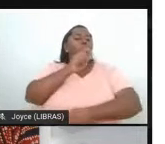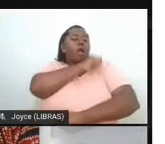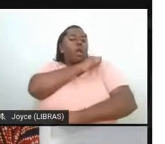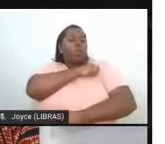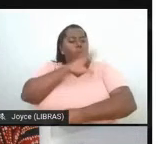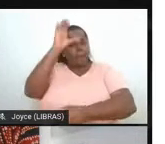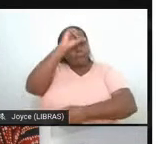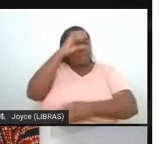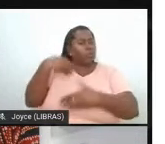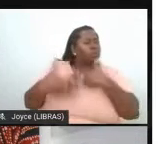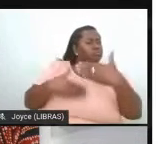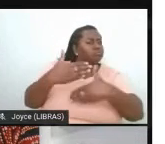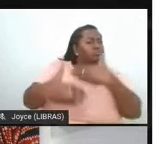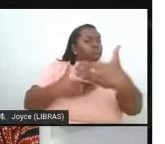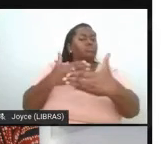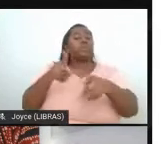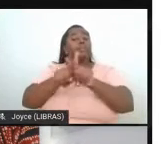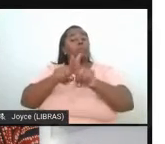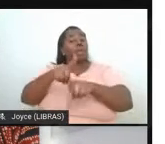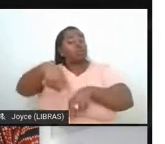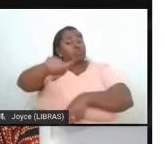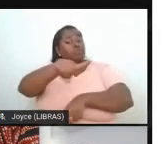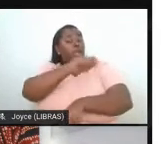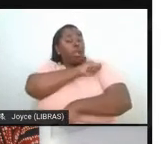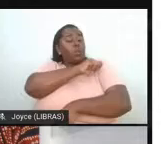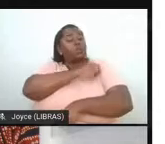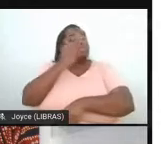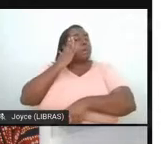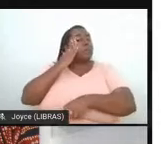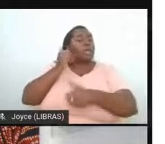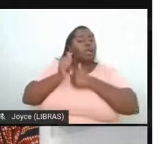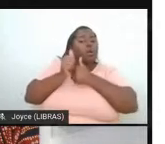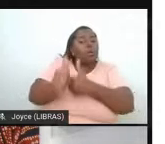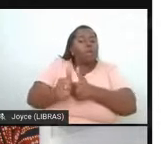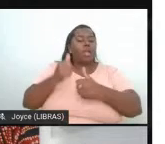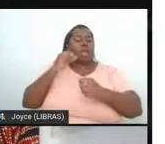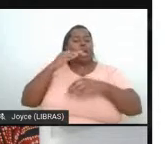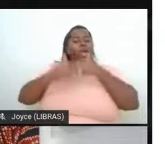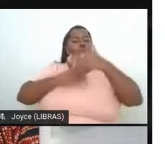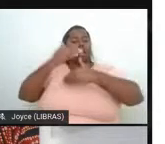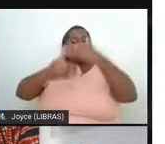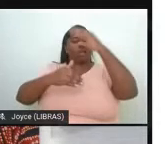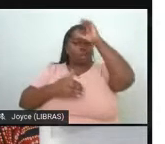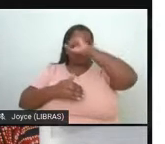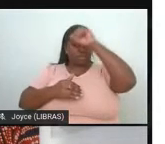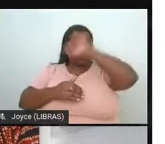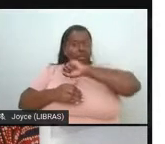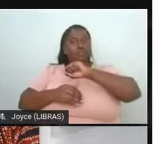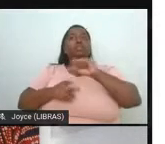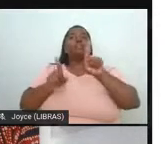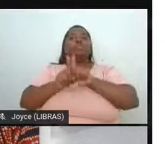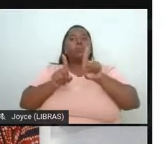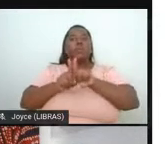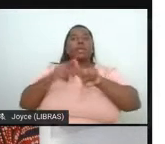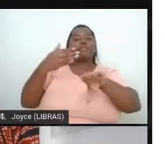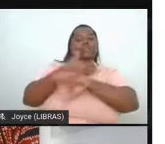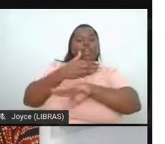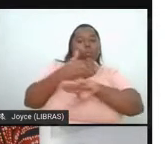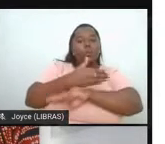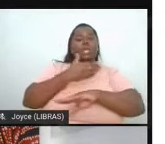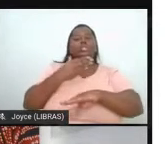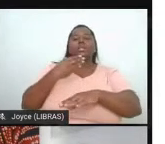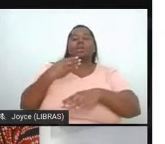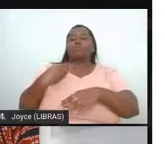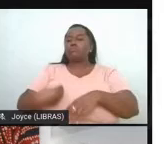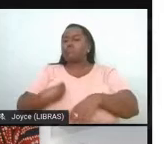como está sendo o progresso deles. E até para contar frequência, né, é a única forma, com atividades assíncronas. E dá